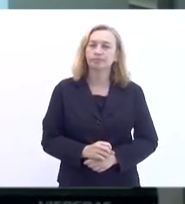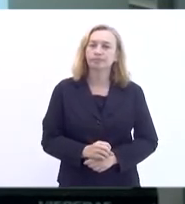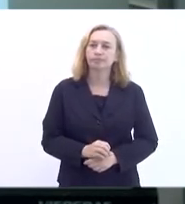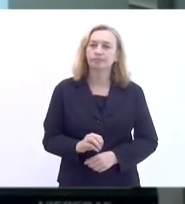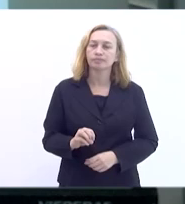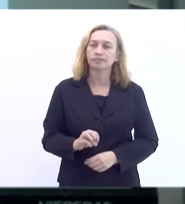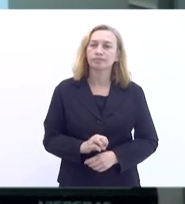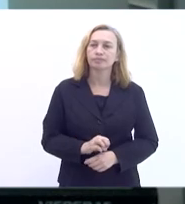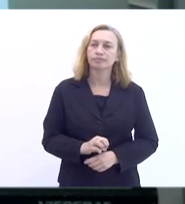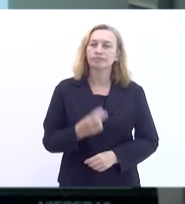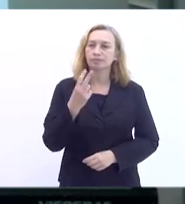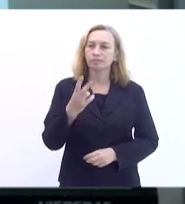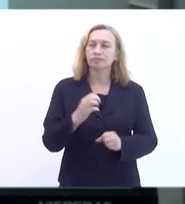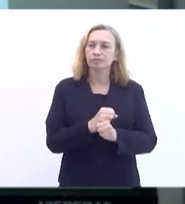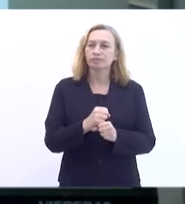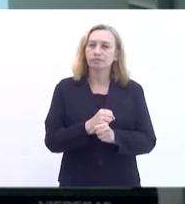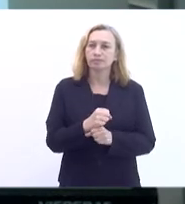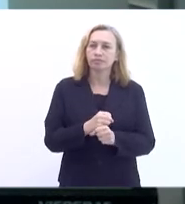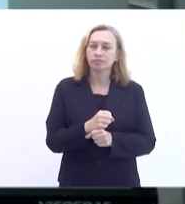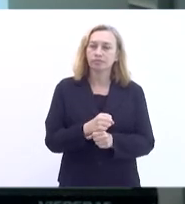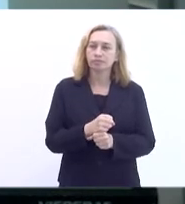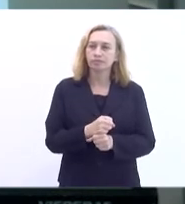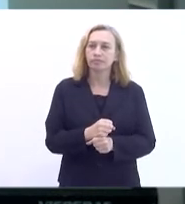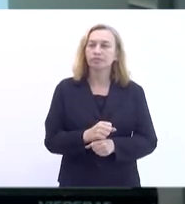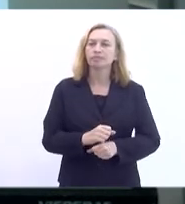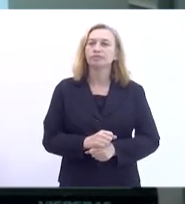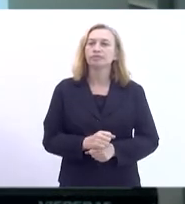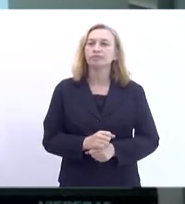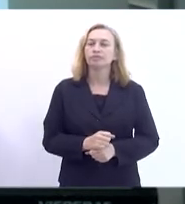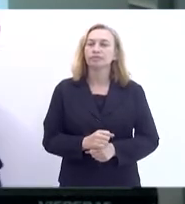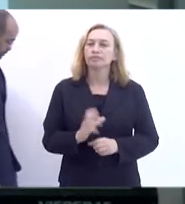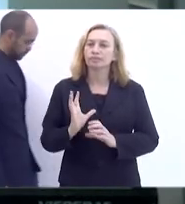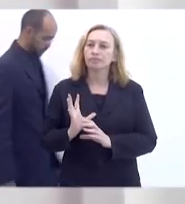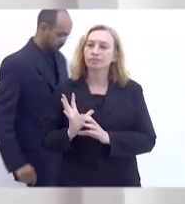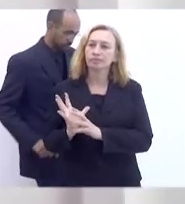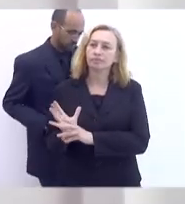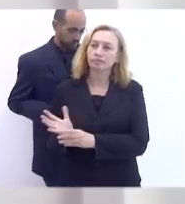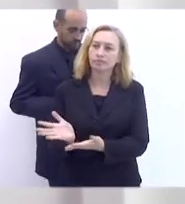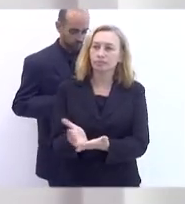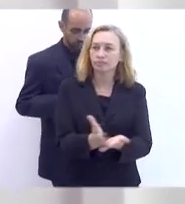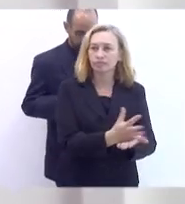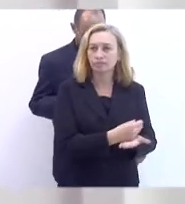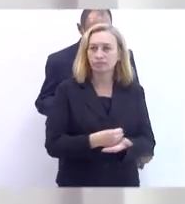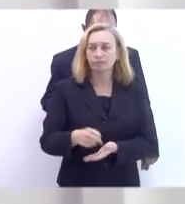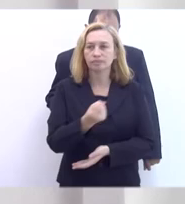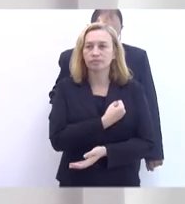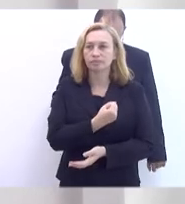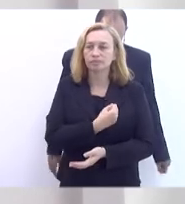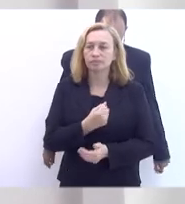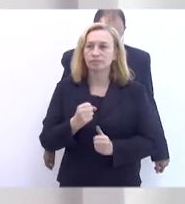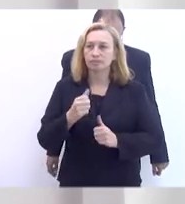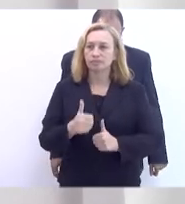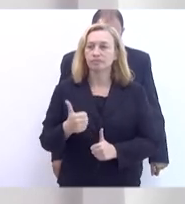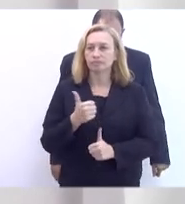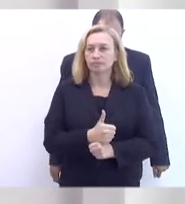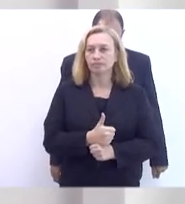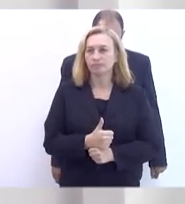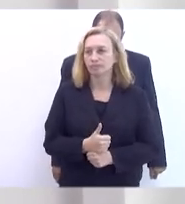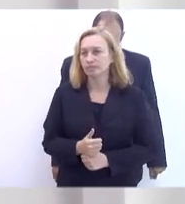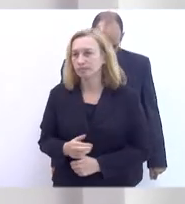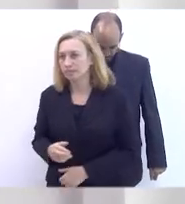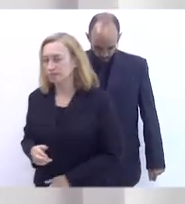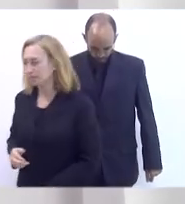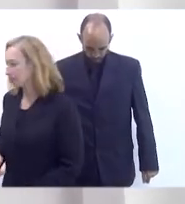apurando nesses dois anos que eu tô na frente da DST nós viemos apurando esse número mas foi o primeiro chamamento de vocês